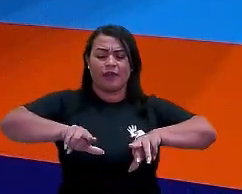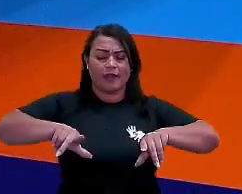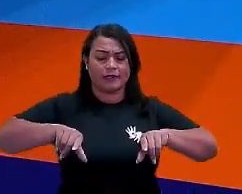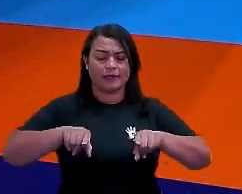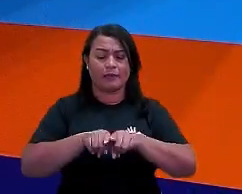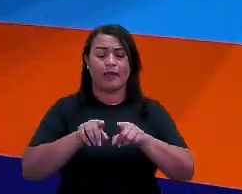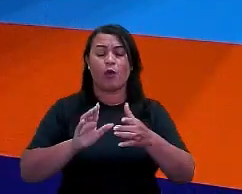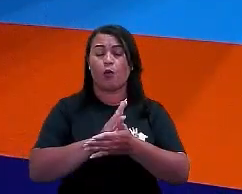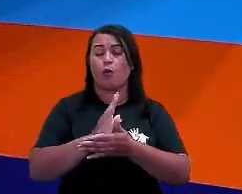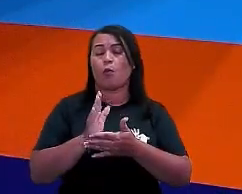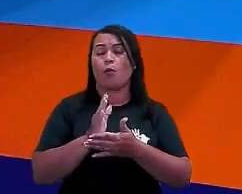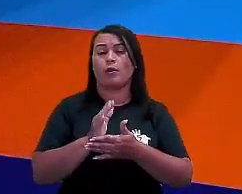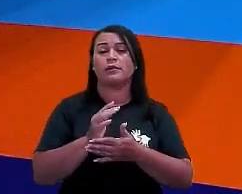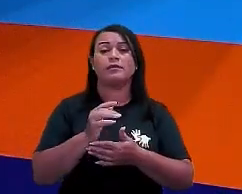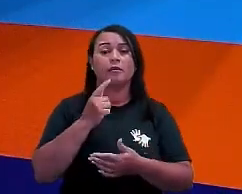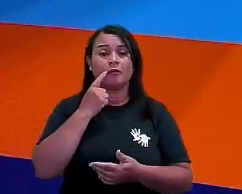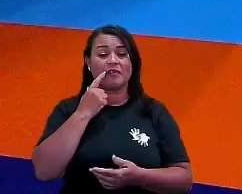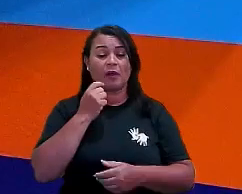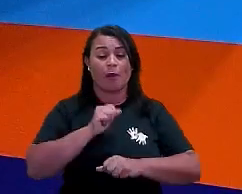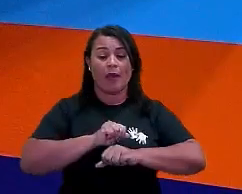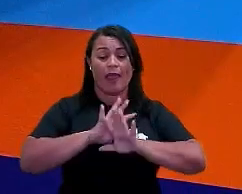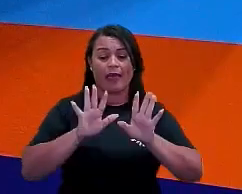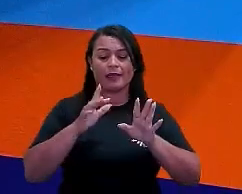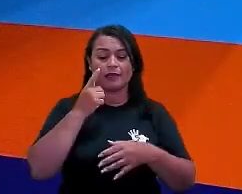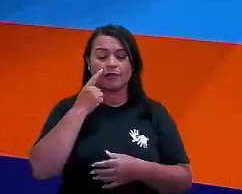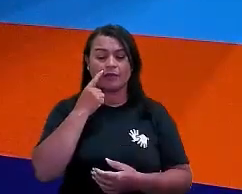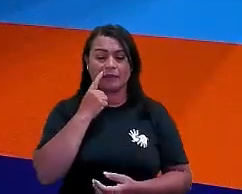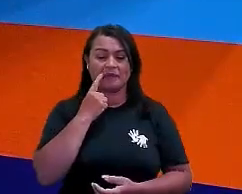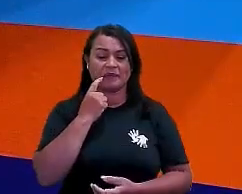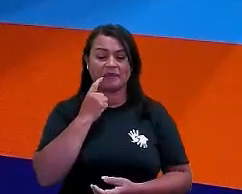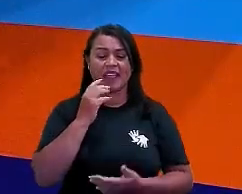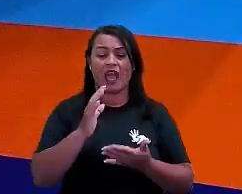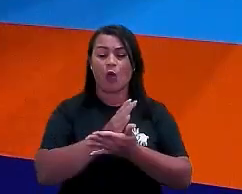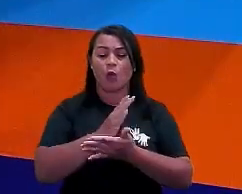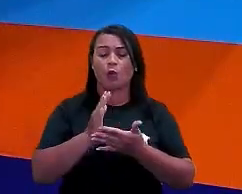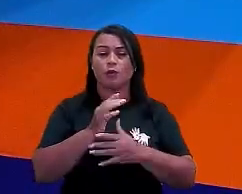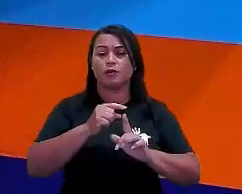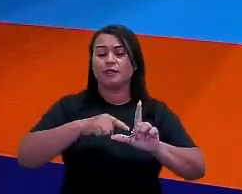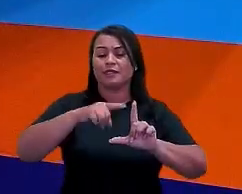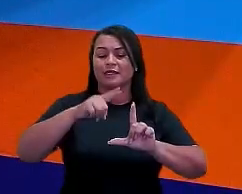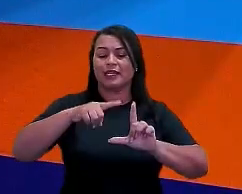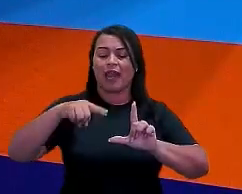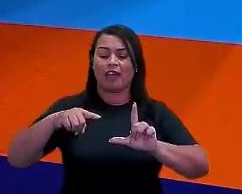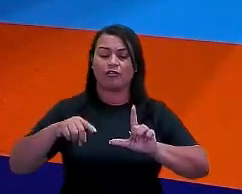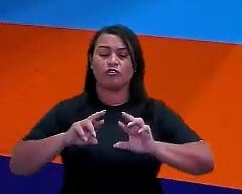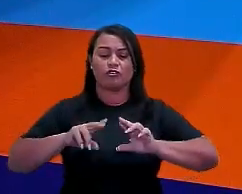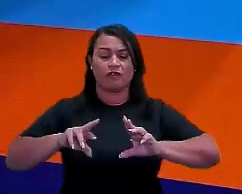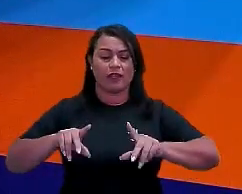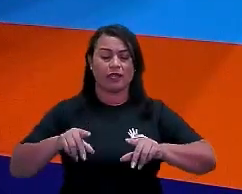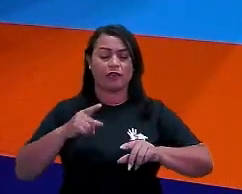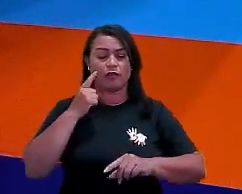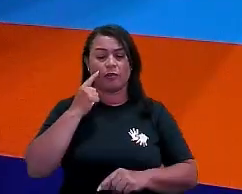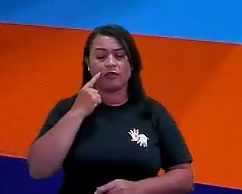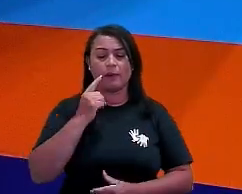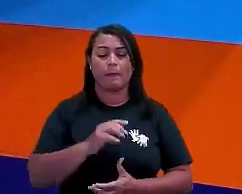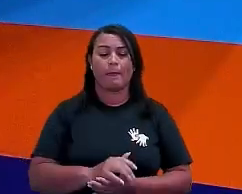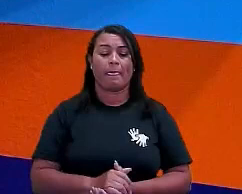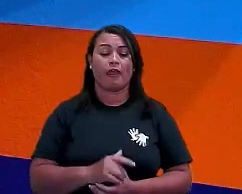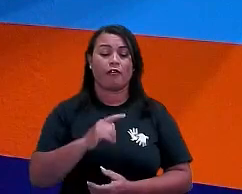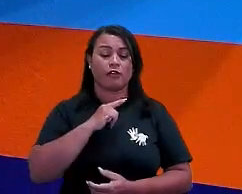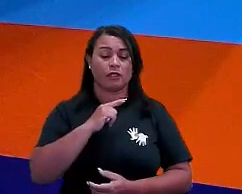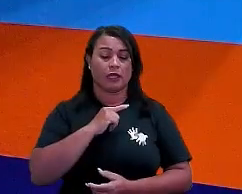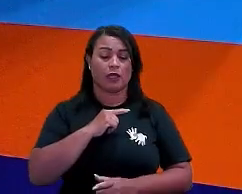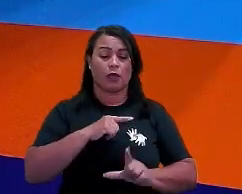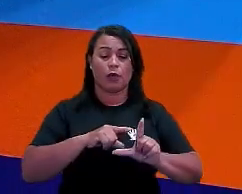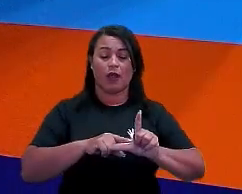menos lógicas, tá certo? Então, a gente tem aqui alguns exemplos de gráficos. E aí eu vou ter